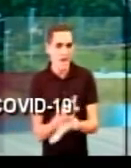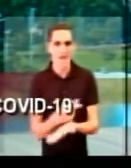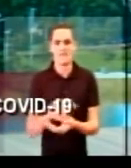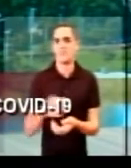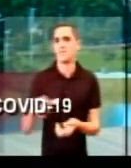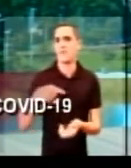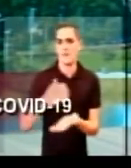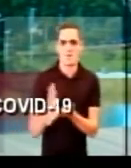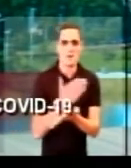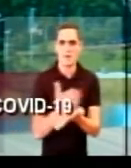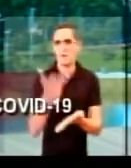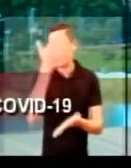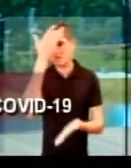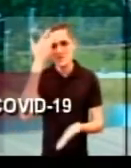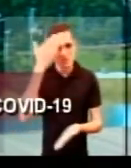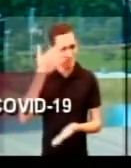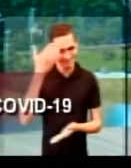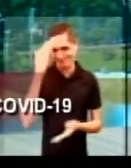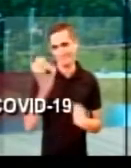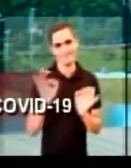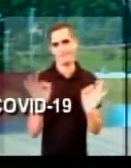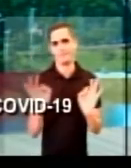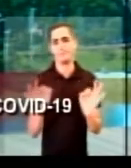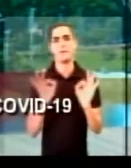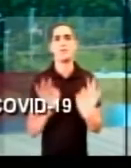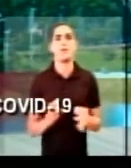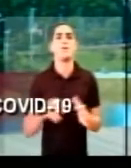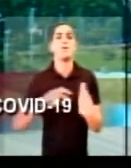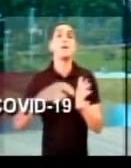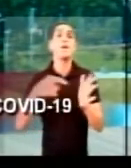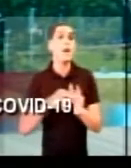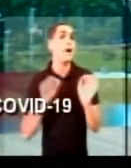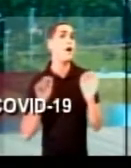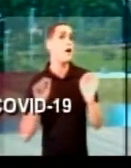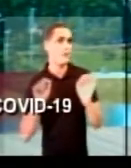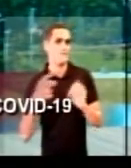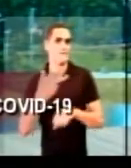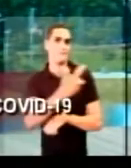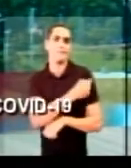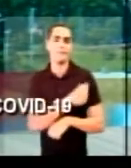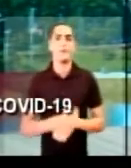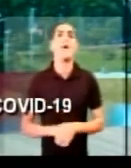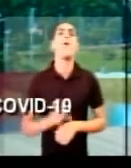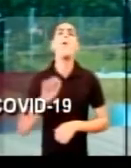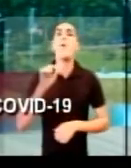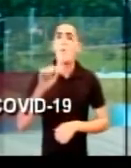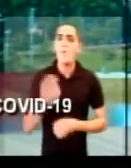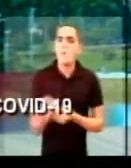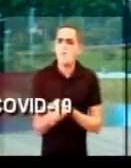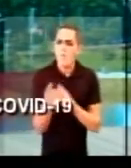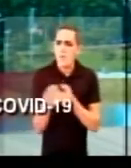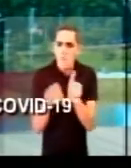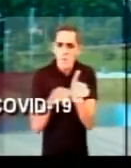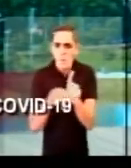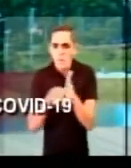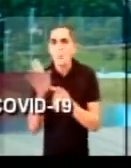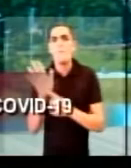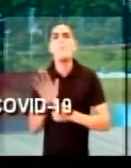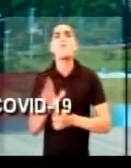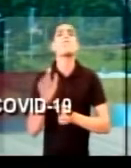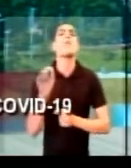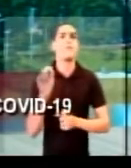pessoas não entenderam o que significa isso. O que os resultados querem dizer?